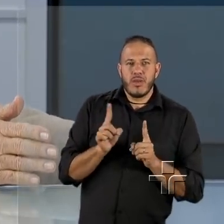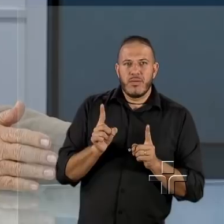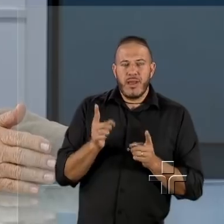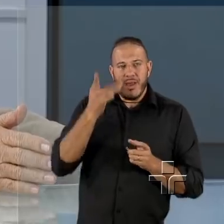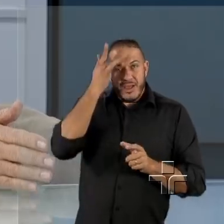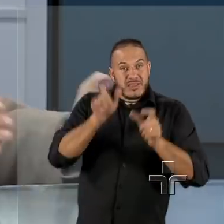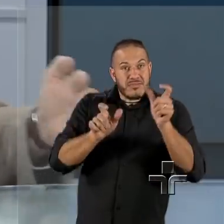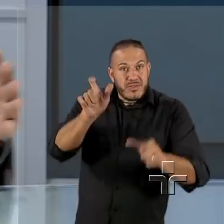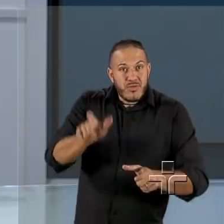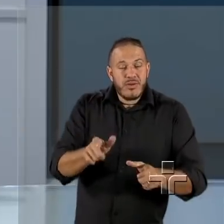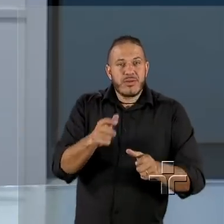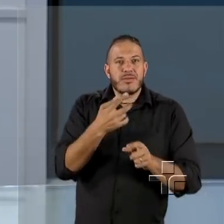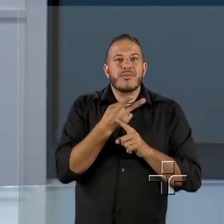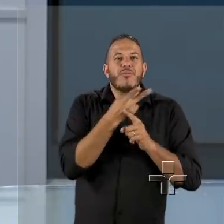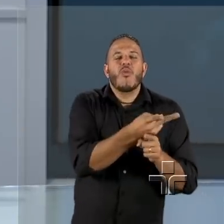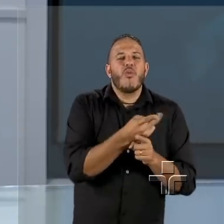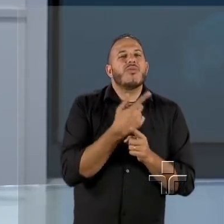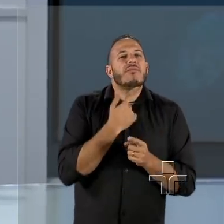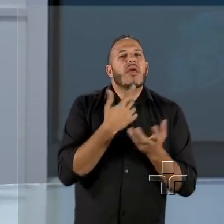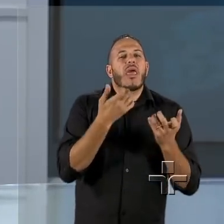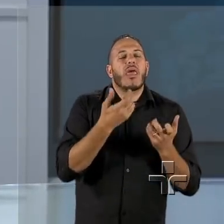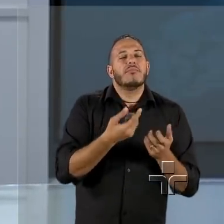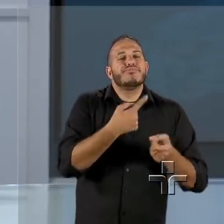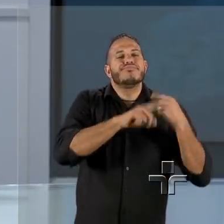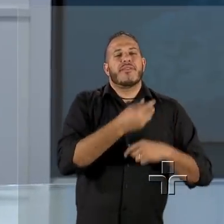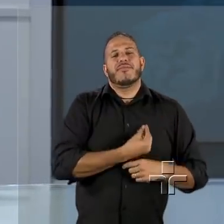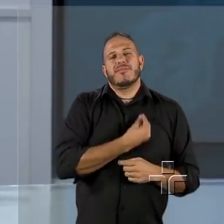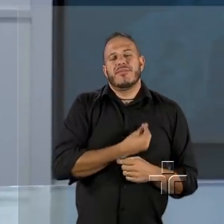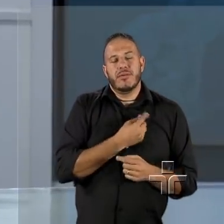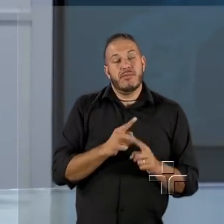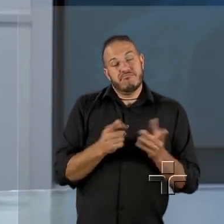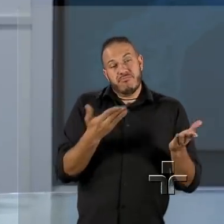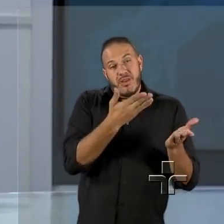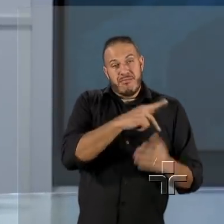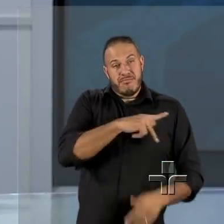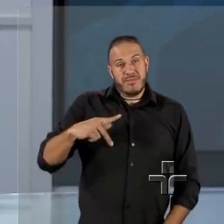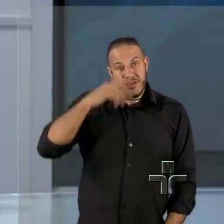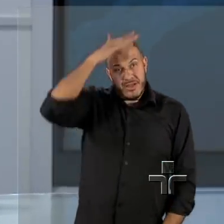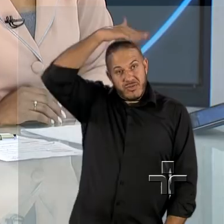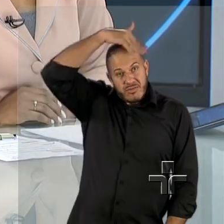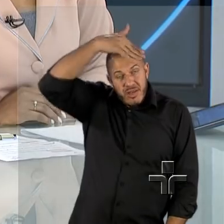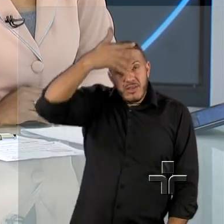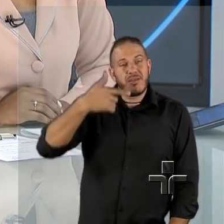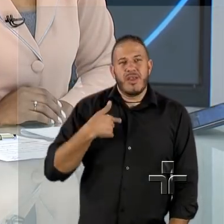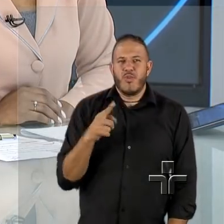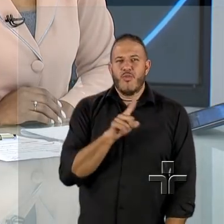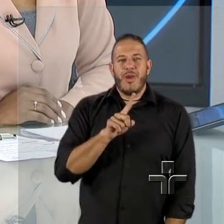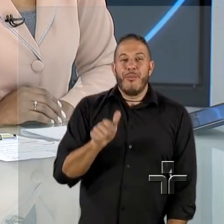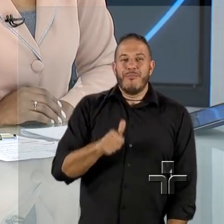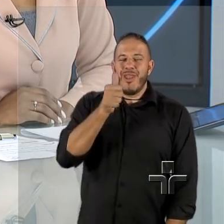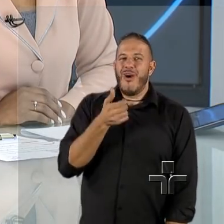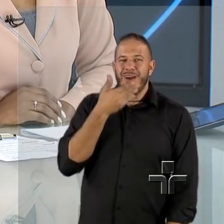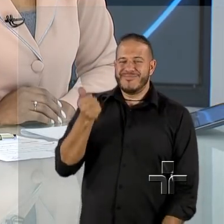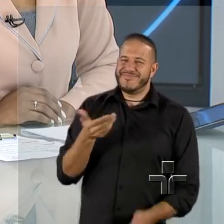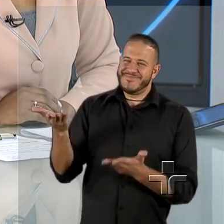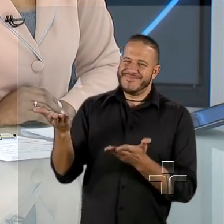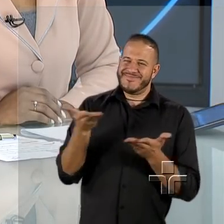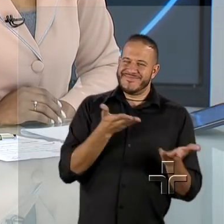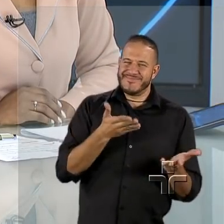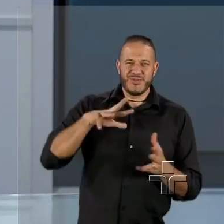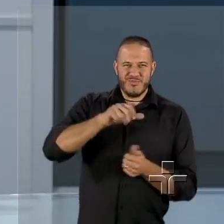XIX, a Europa estava mal das pernas. Mas o mundo, os outros países, não tinham uma